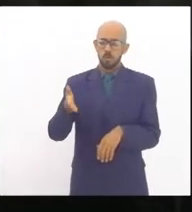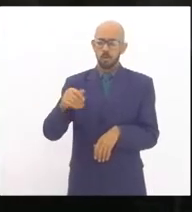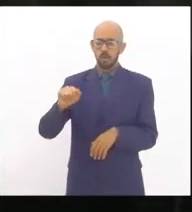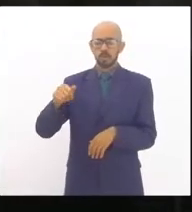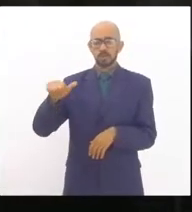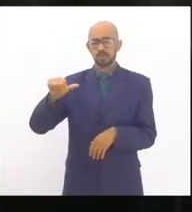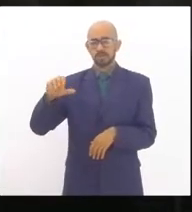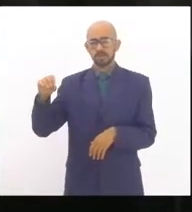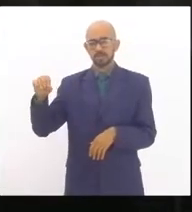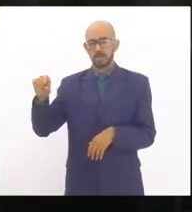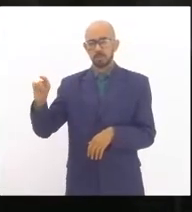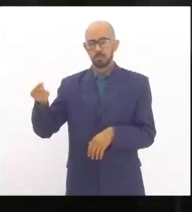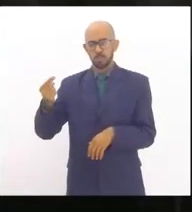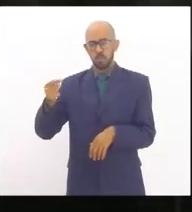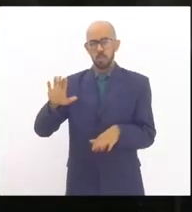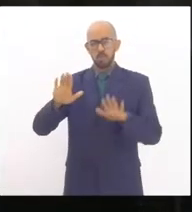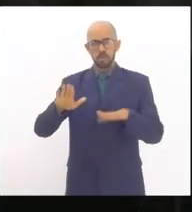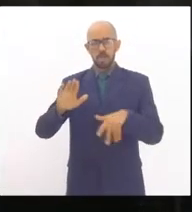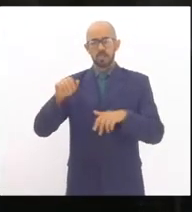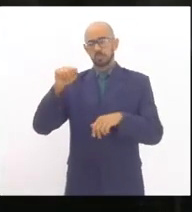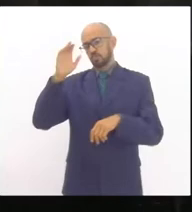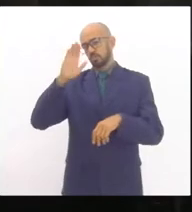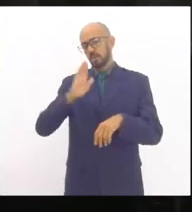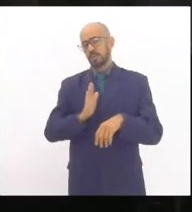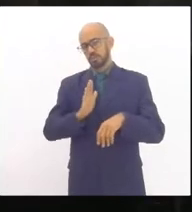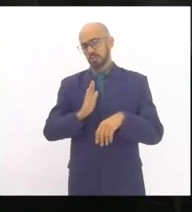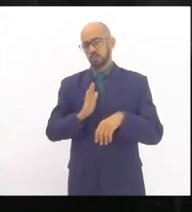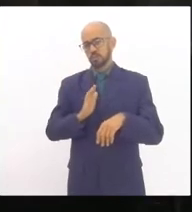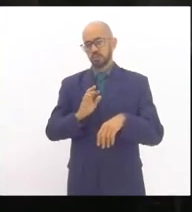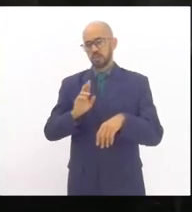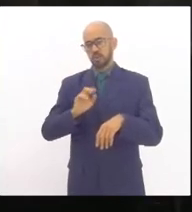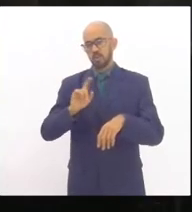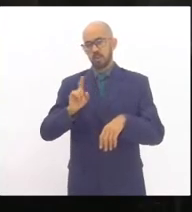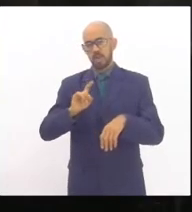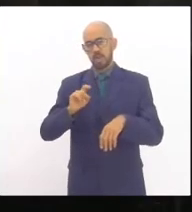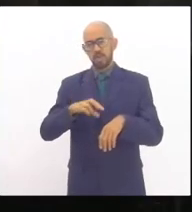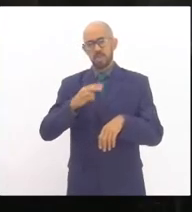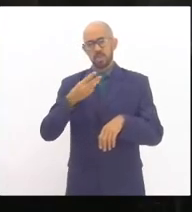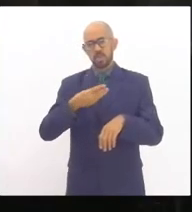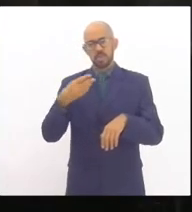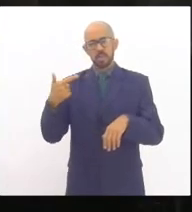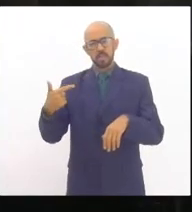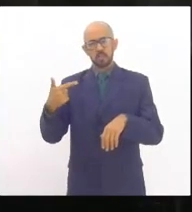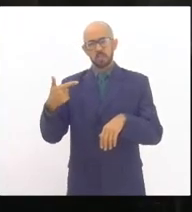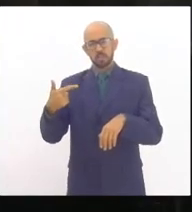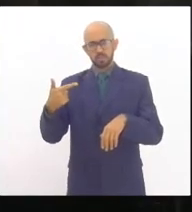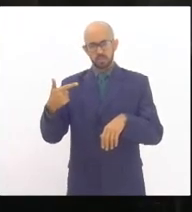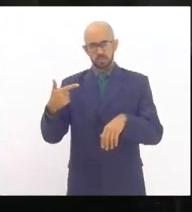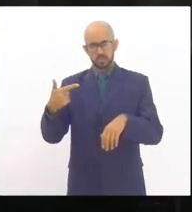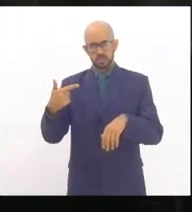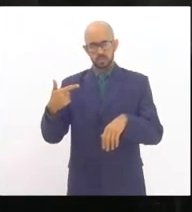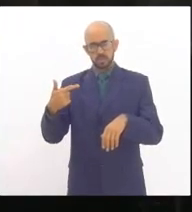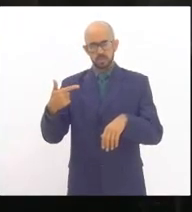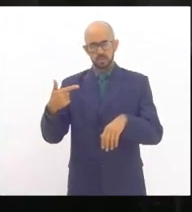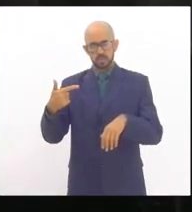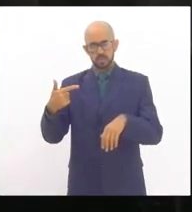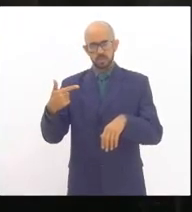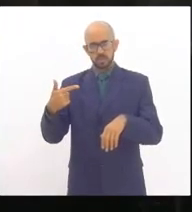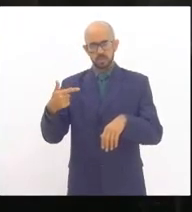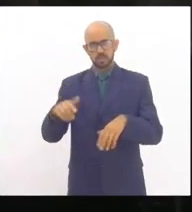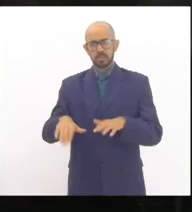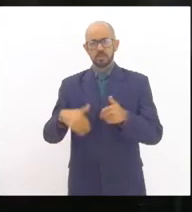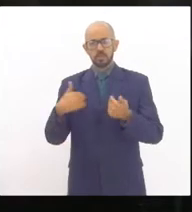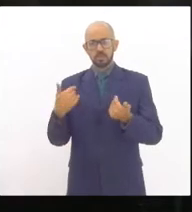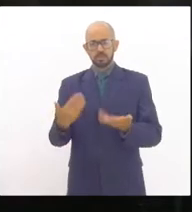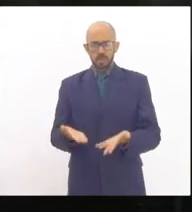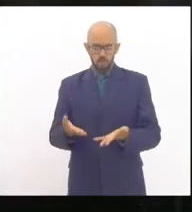enquanto que no país essa taxa não ultrapassa a 32 casos em 100 mil habitantes então a